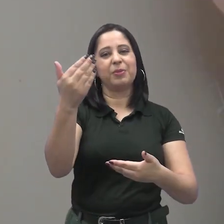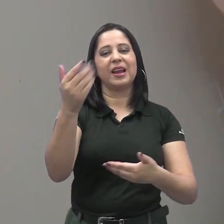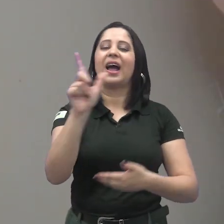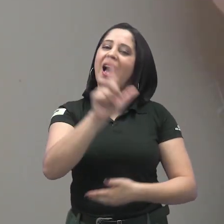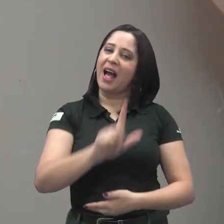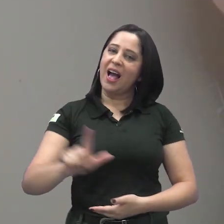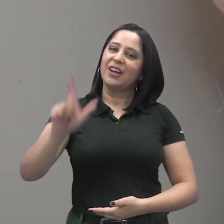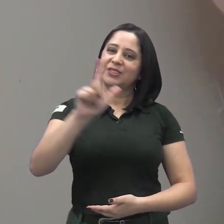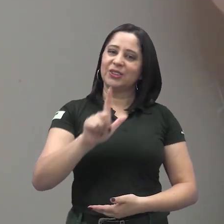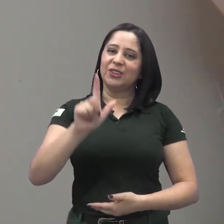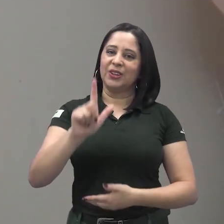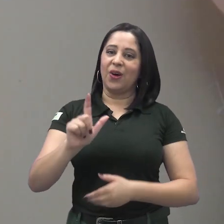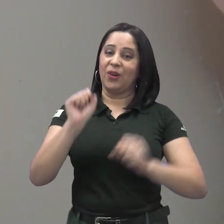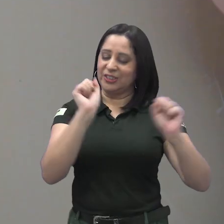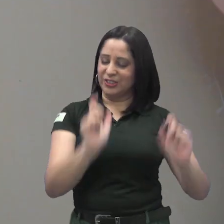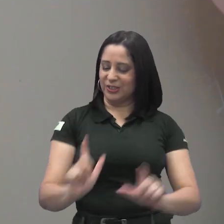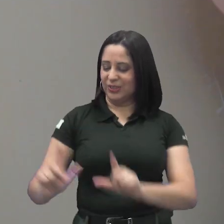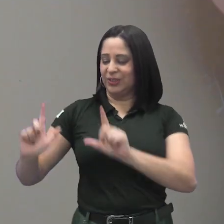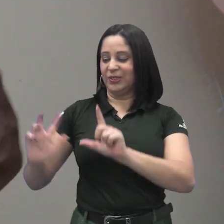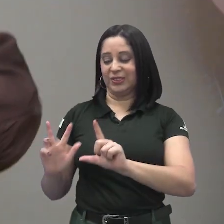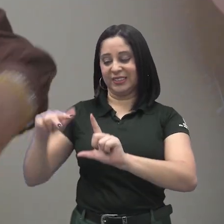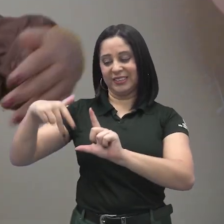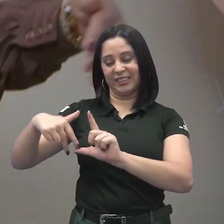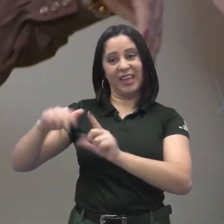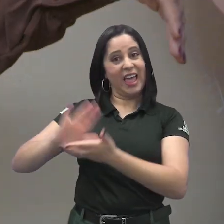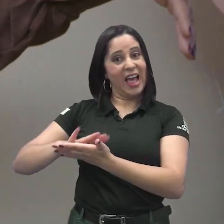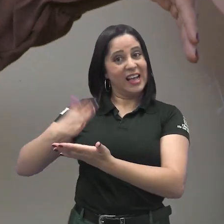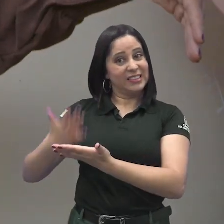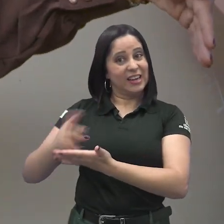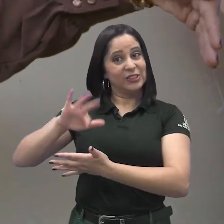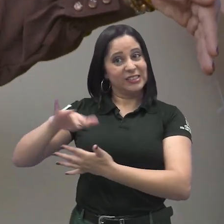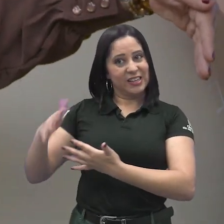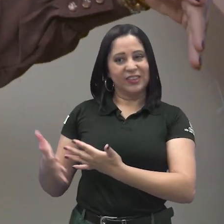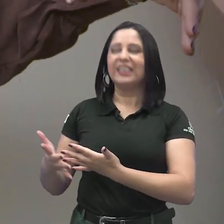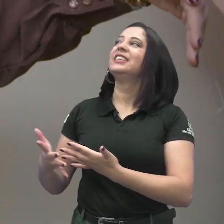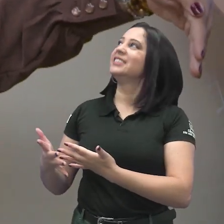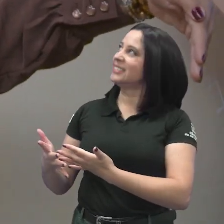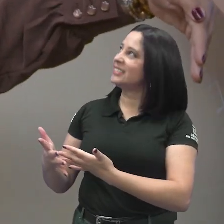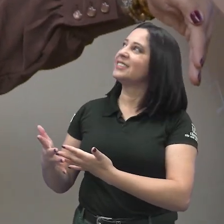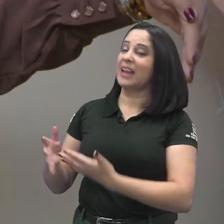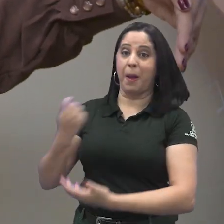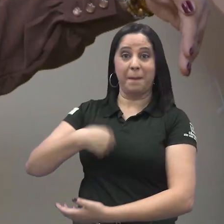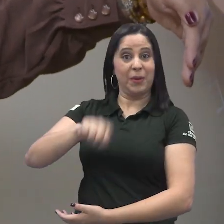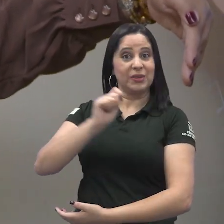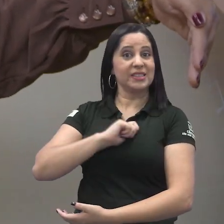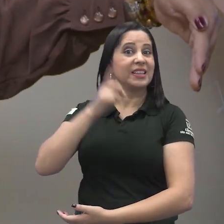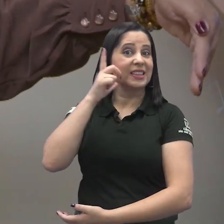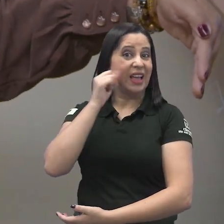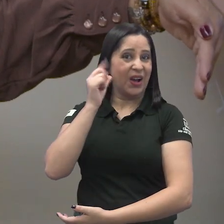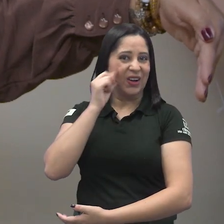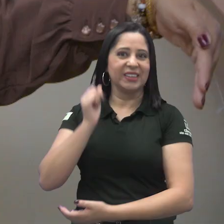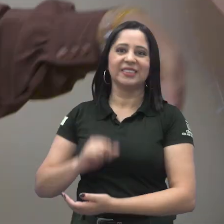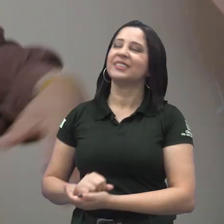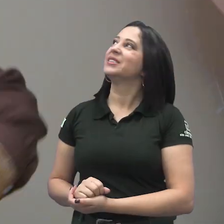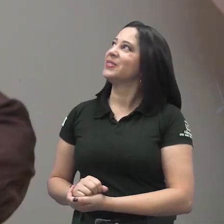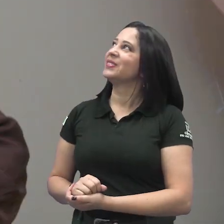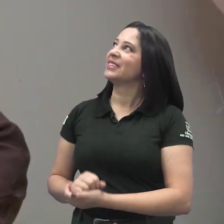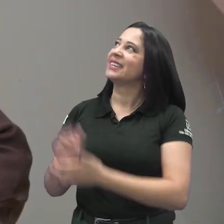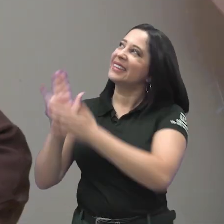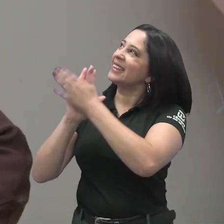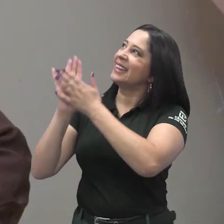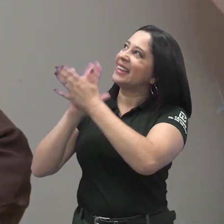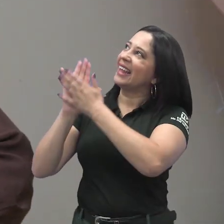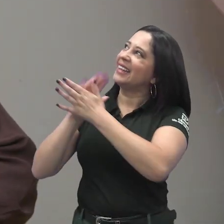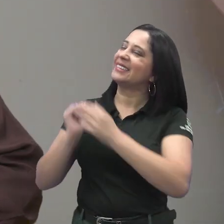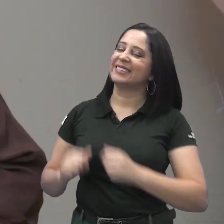esquecer dela, claro, a tradução em Libras da Ana Furtado, que está aqui, do meu ladinho em mais esse episódio. Ana,